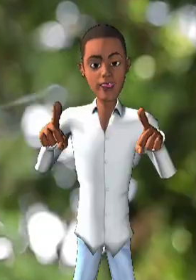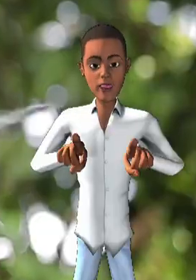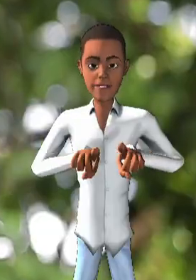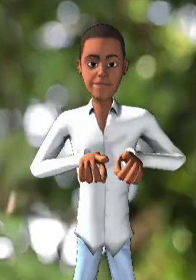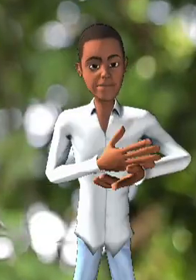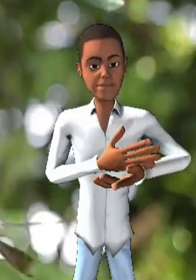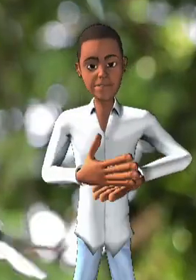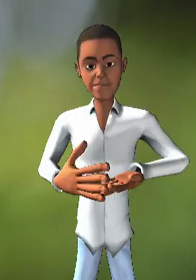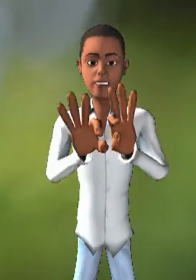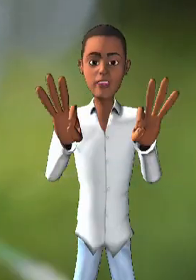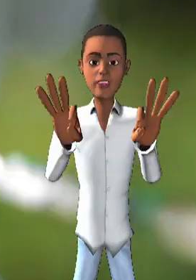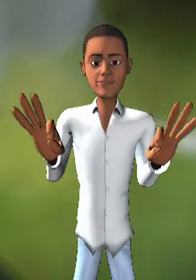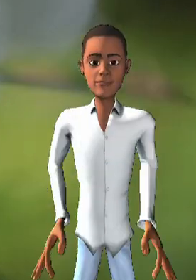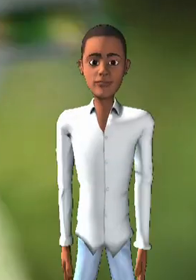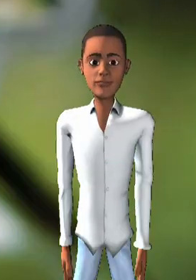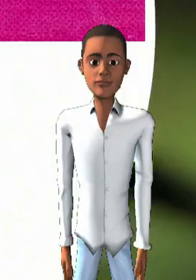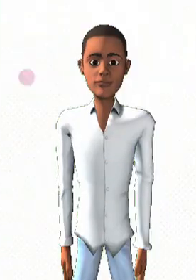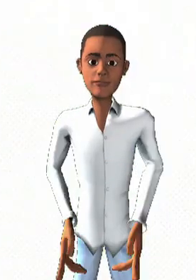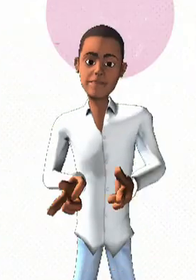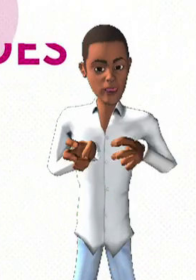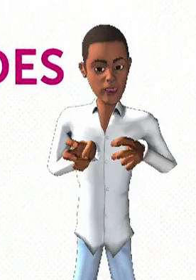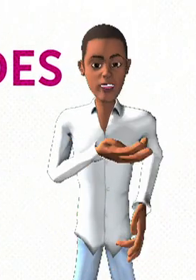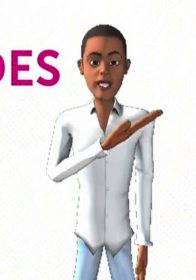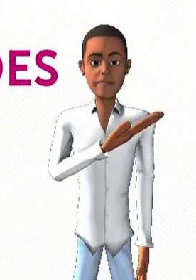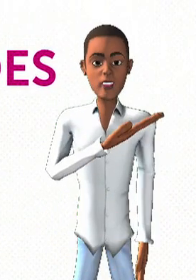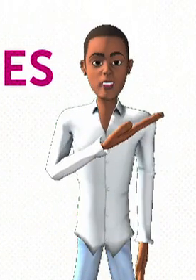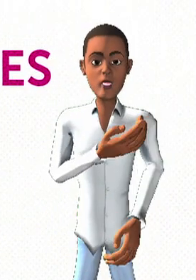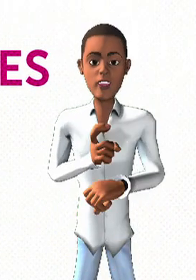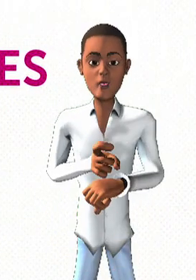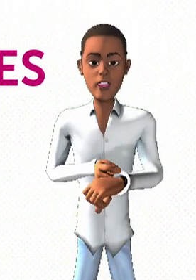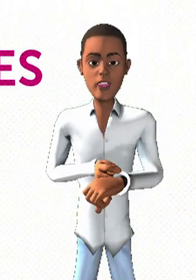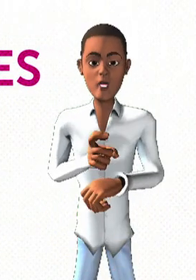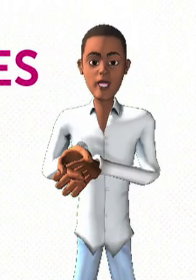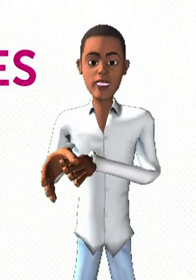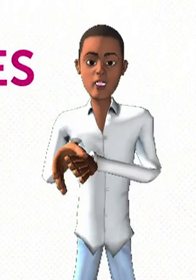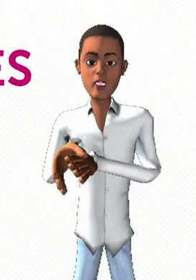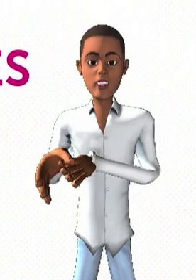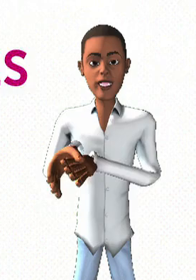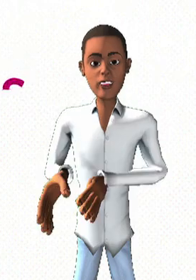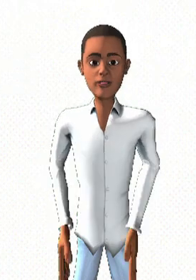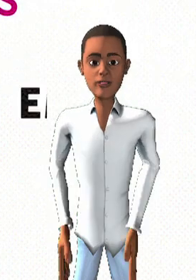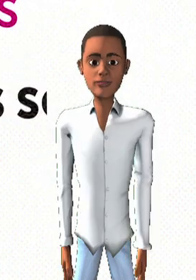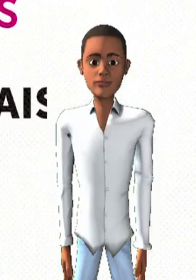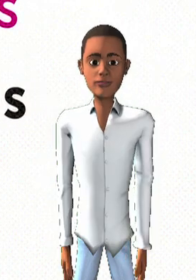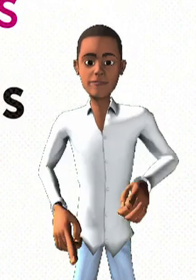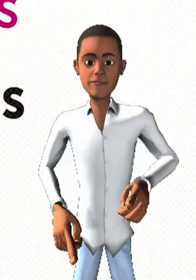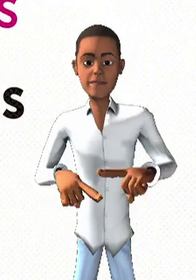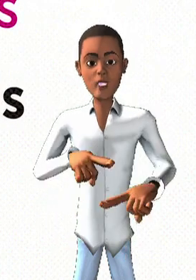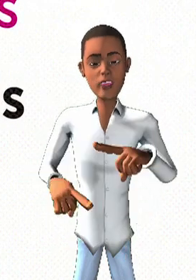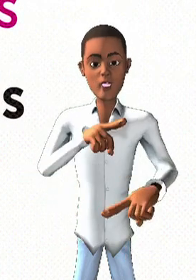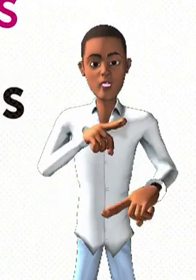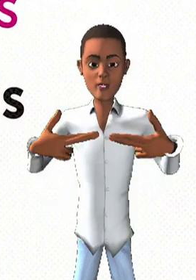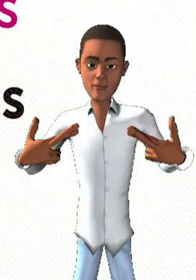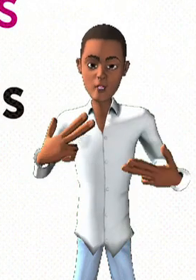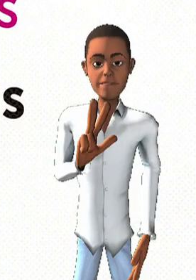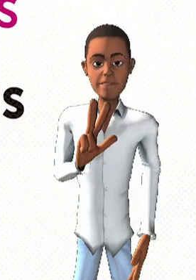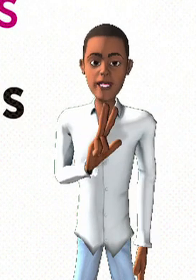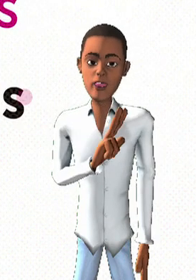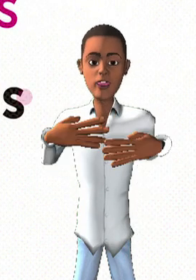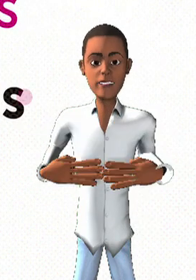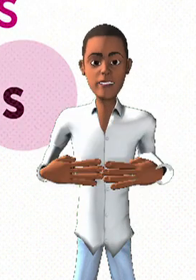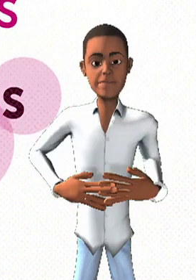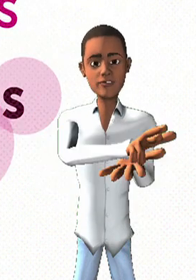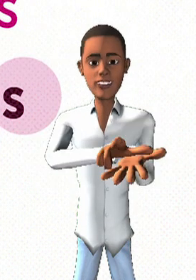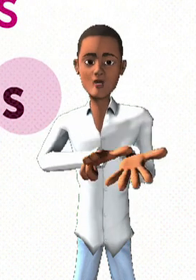podem começar em pequenos gestos, como questionar atitudes machistas de seus amigos, não expor materiais íntimos